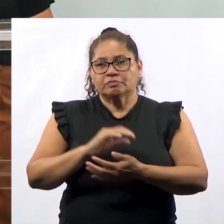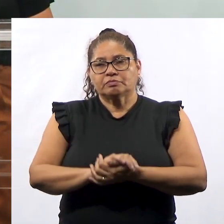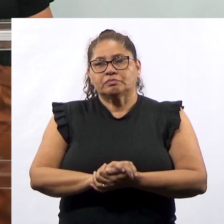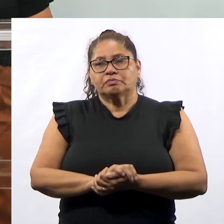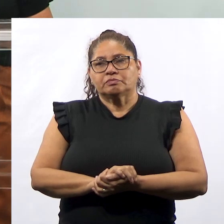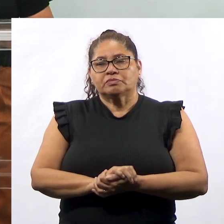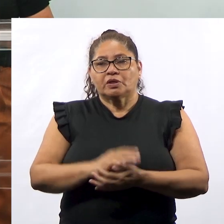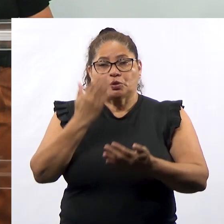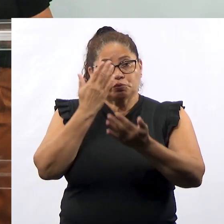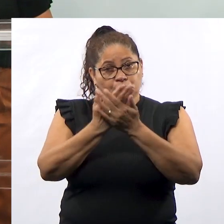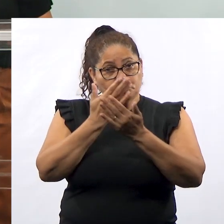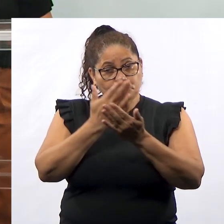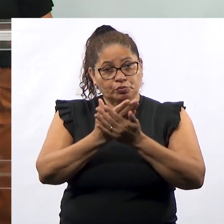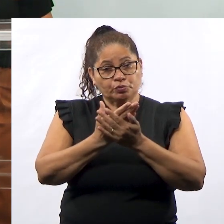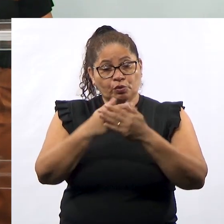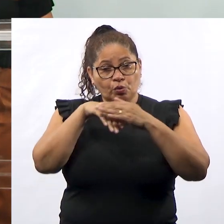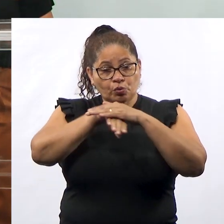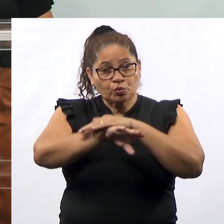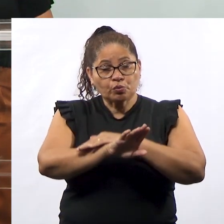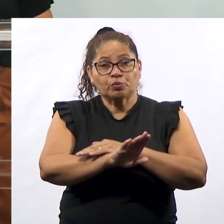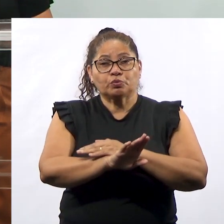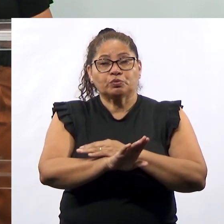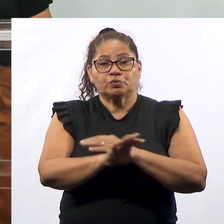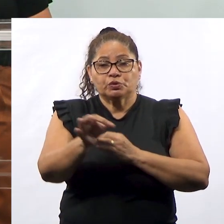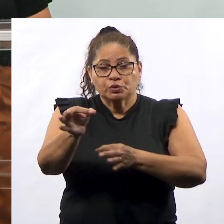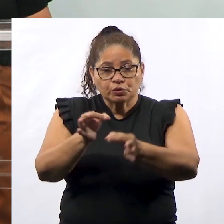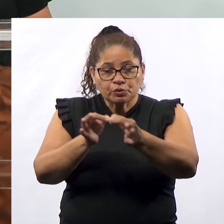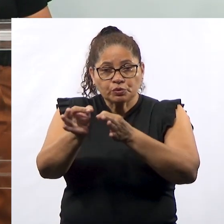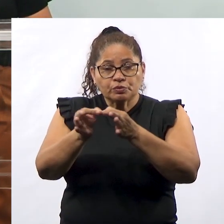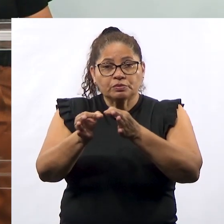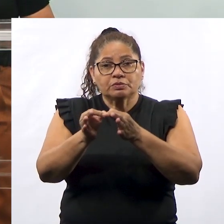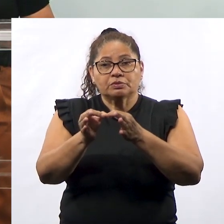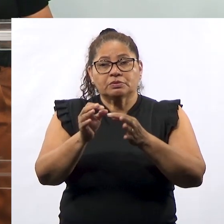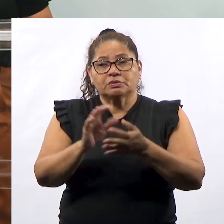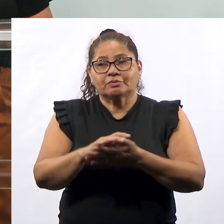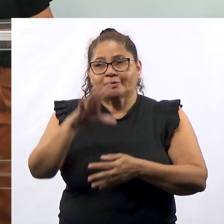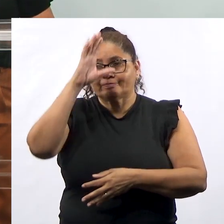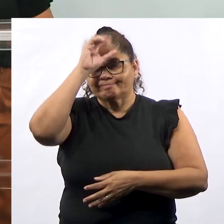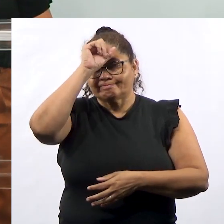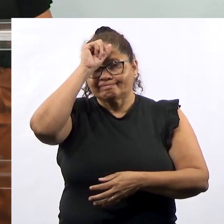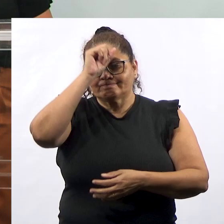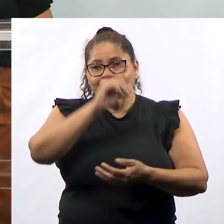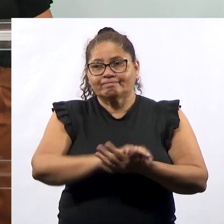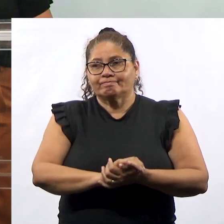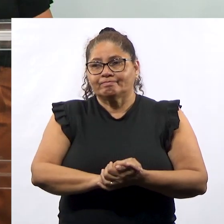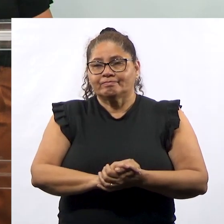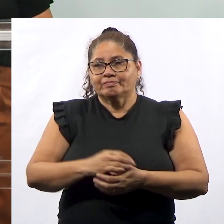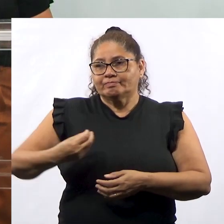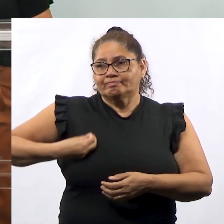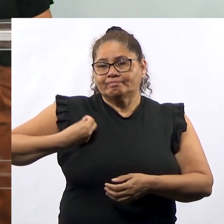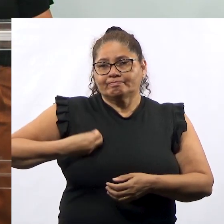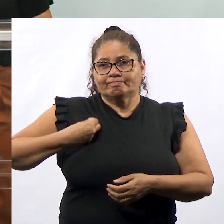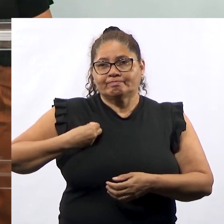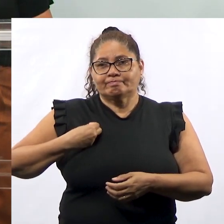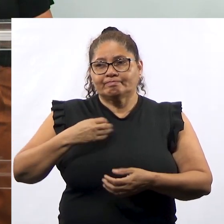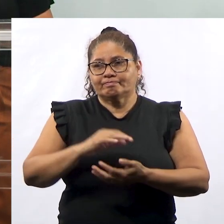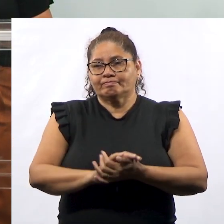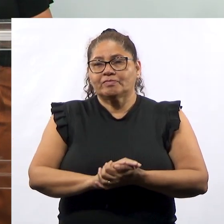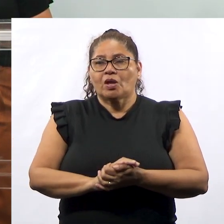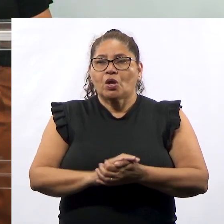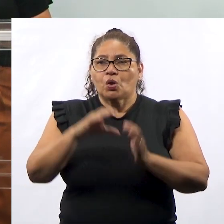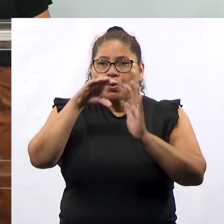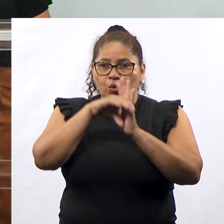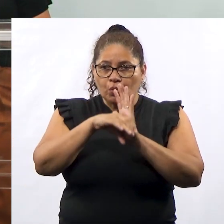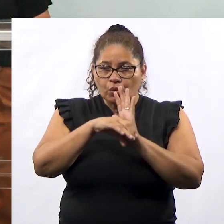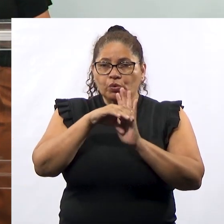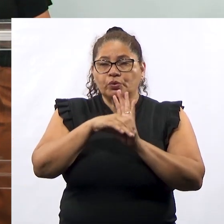que você estudou, guardou e se organizou para aprender durante a sua vida. Geralmente, o currículo